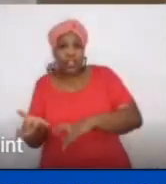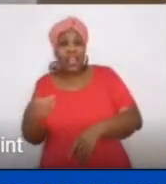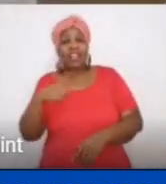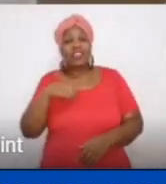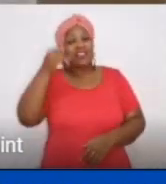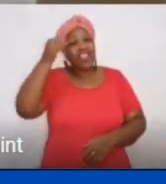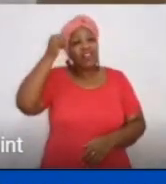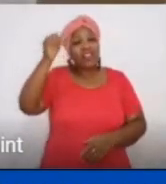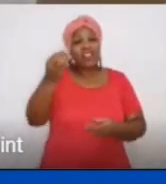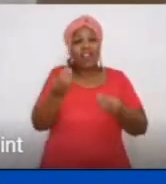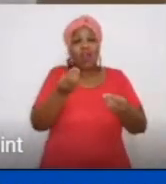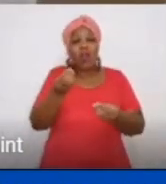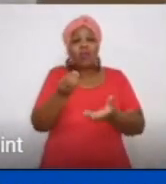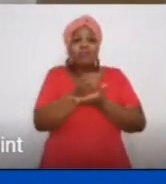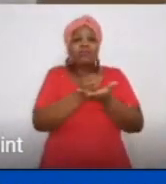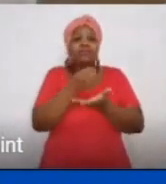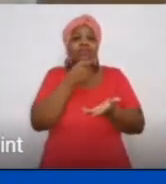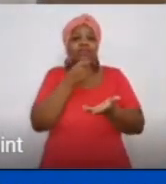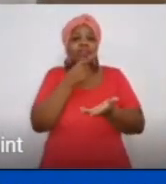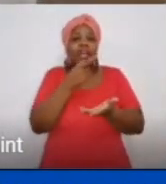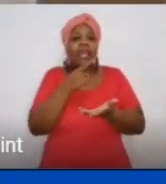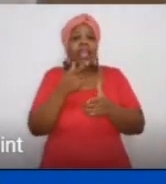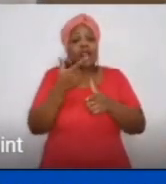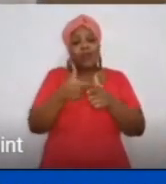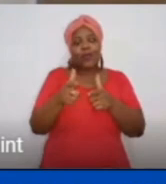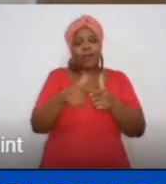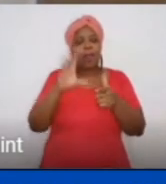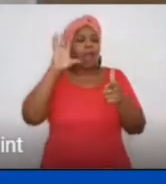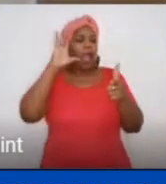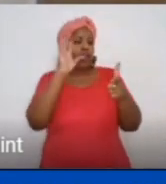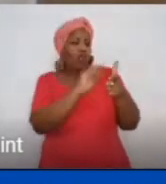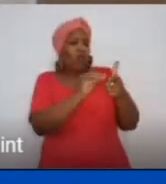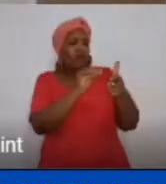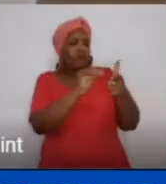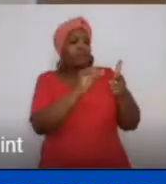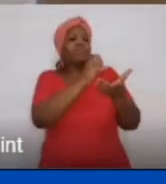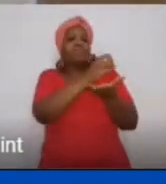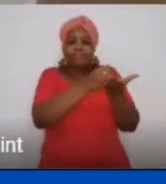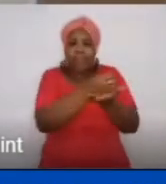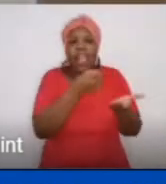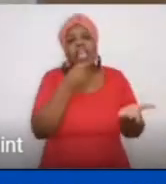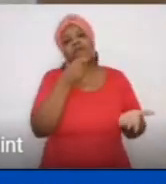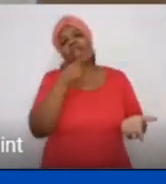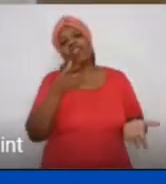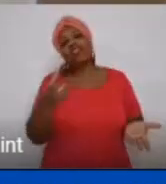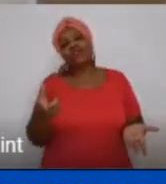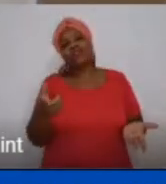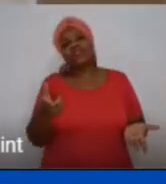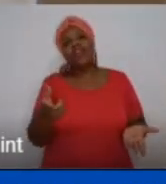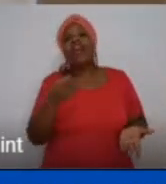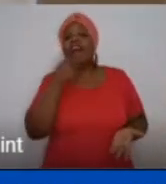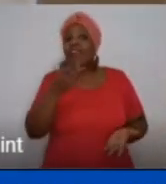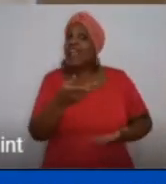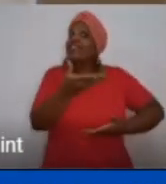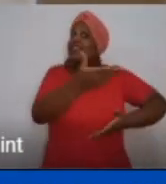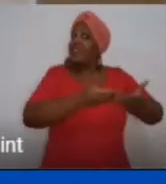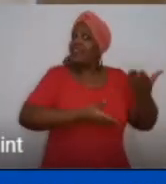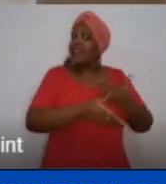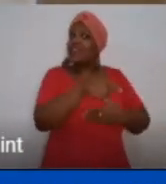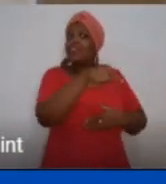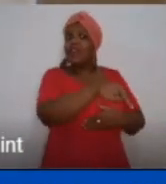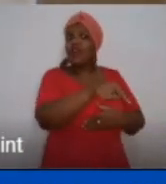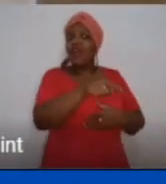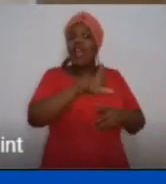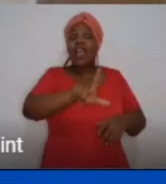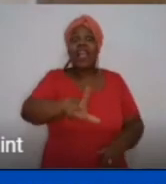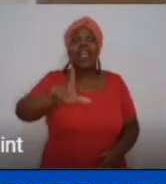as nossas problemáticas são resolvidas através da medicação. Então, essa relação, ela precede